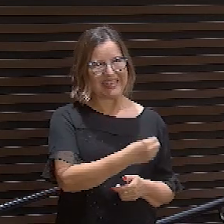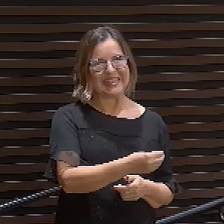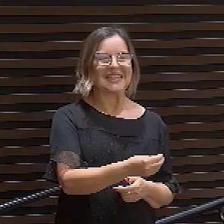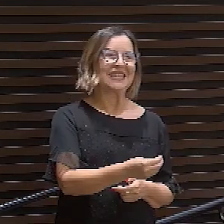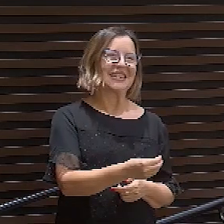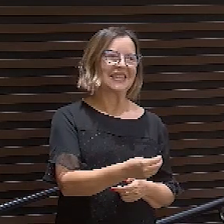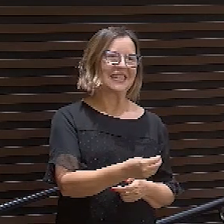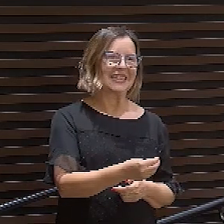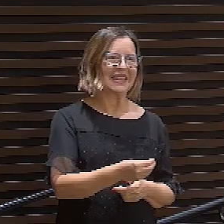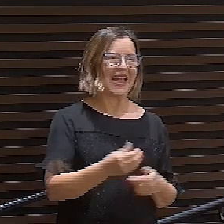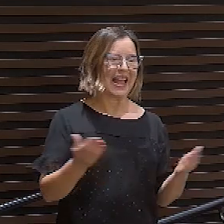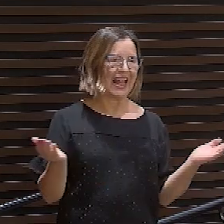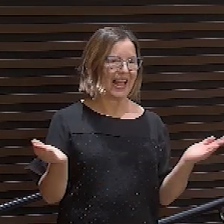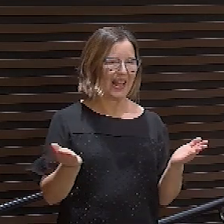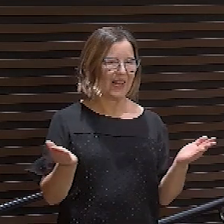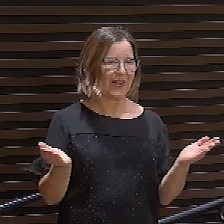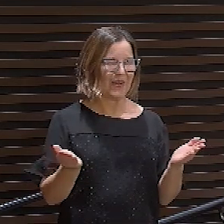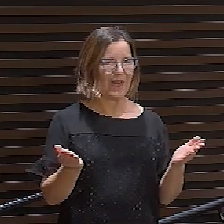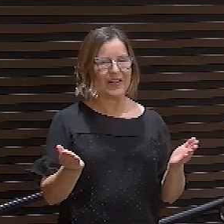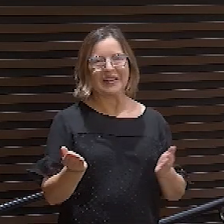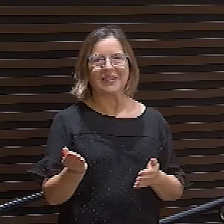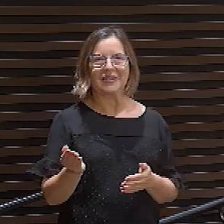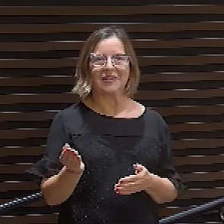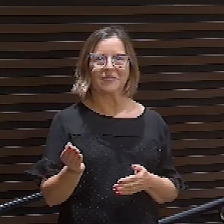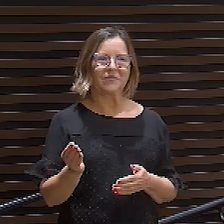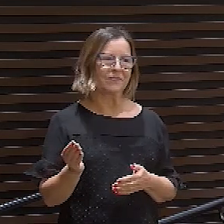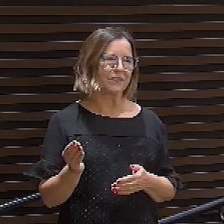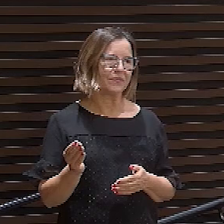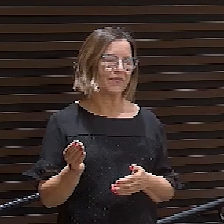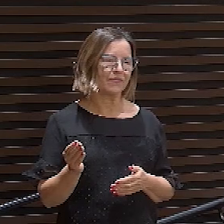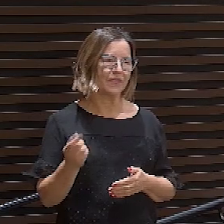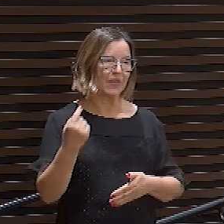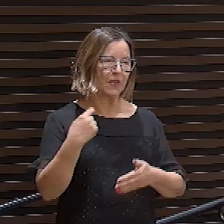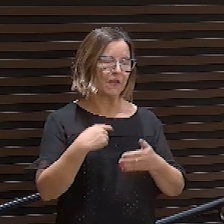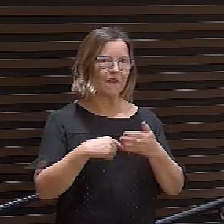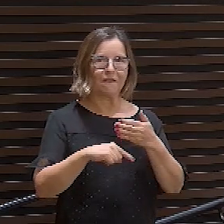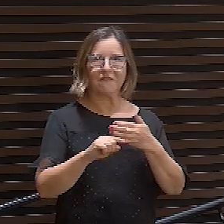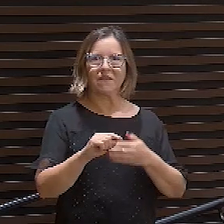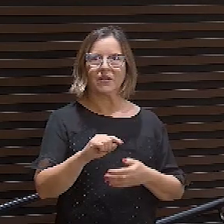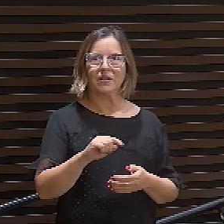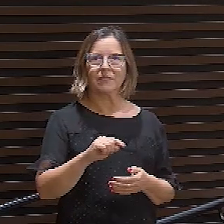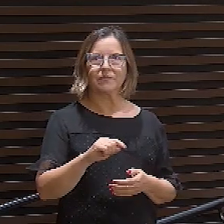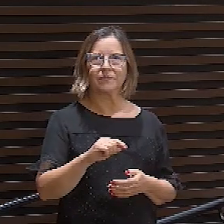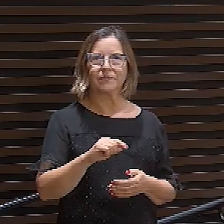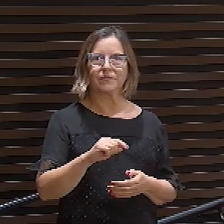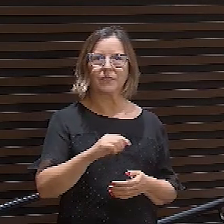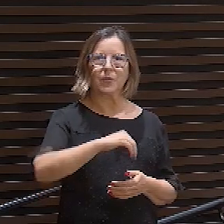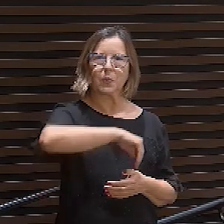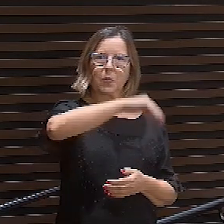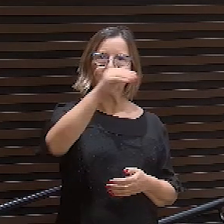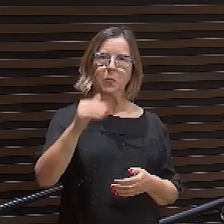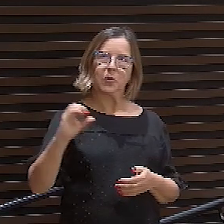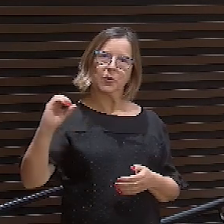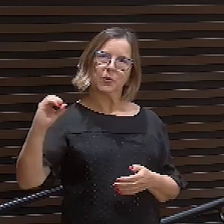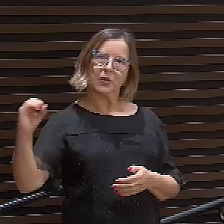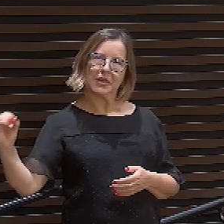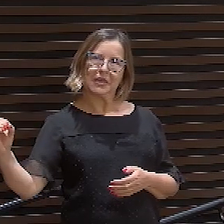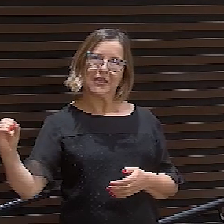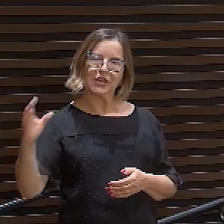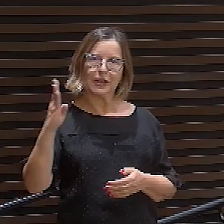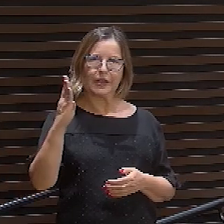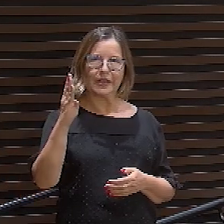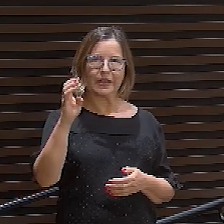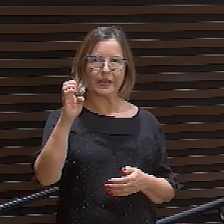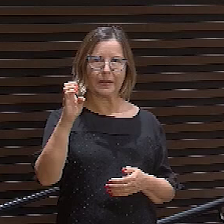Ele agora, passando dali para o monte do oriente de Betel, armou a sua tenda,